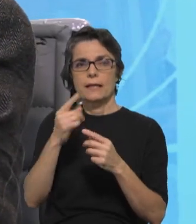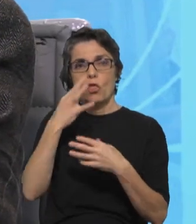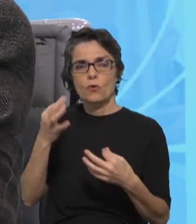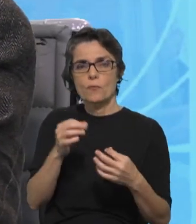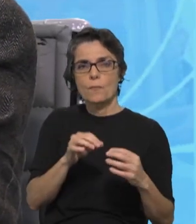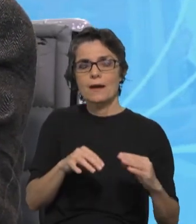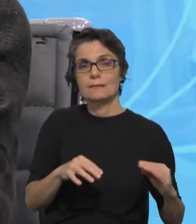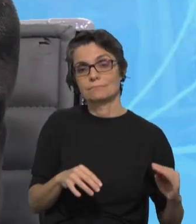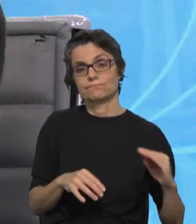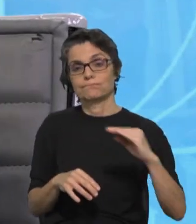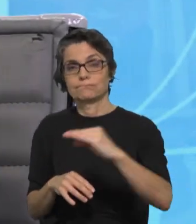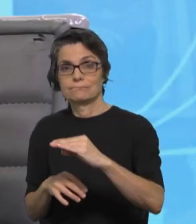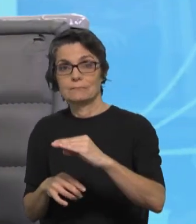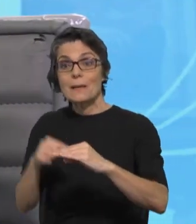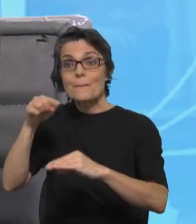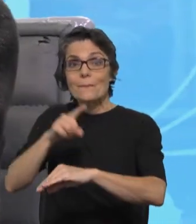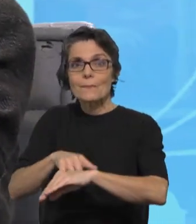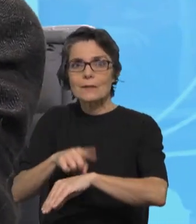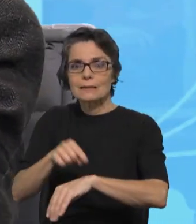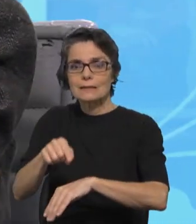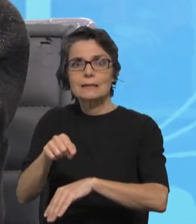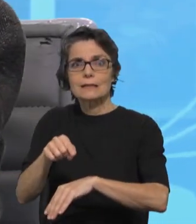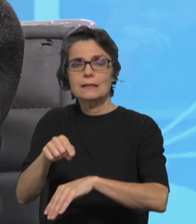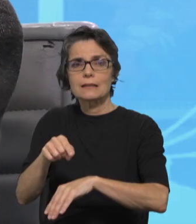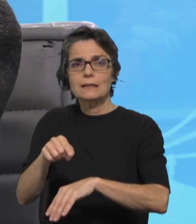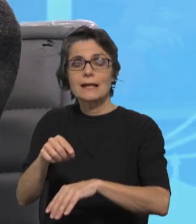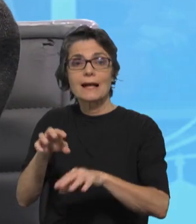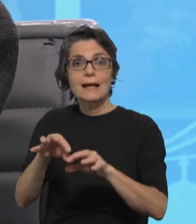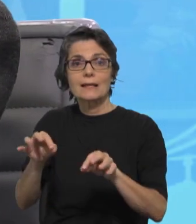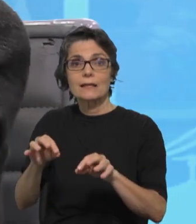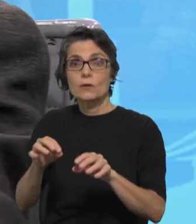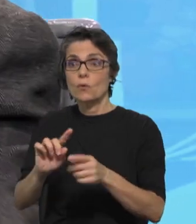da Figueira e naquela hora estavam